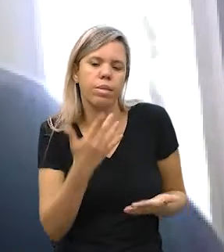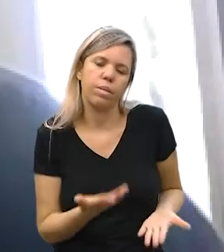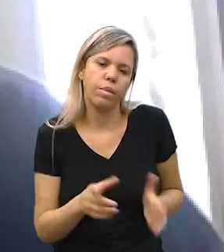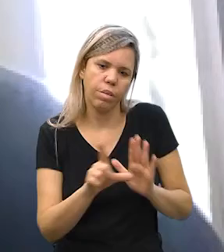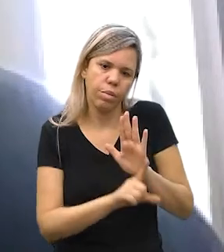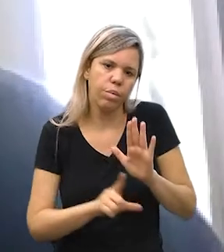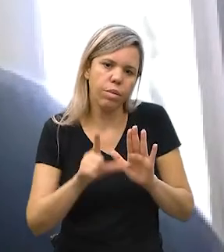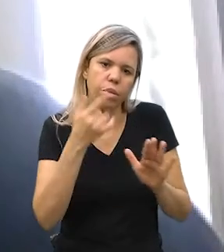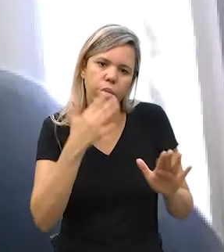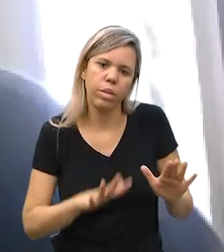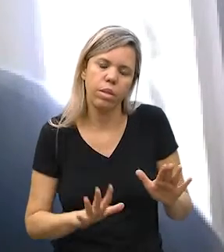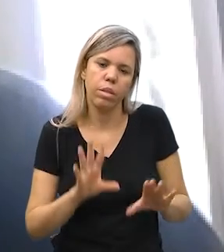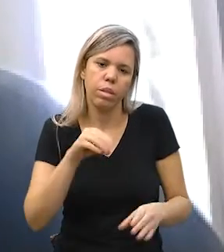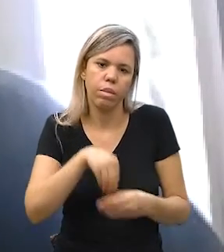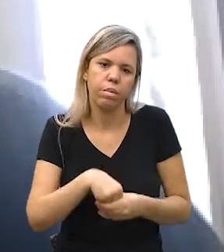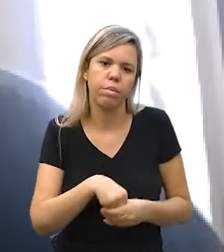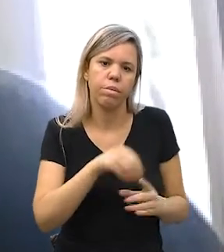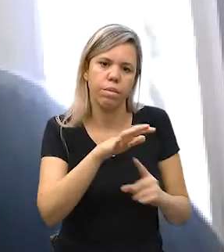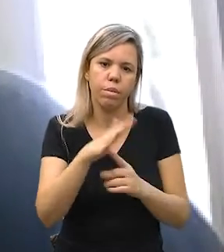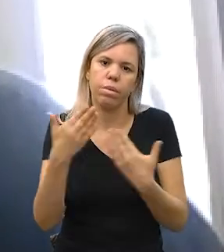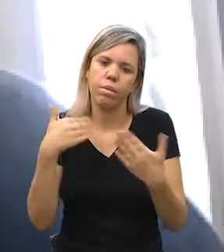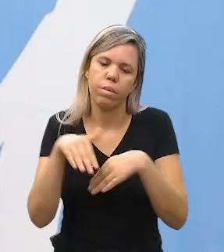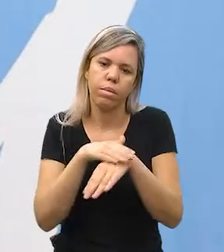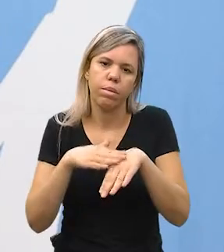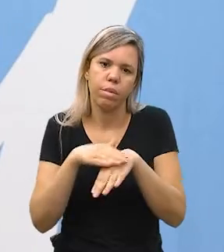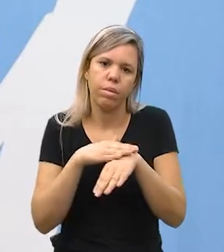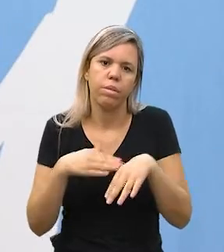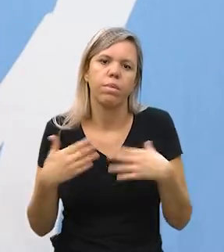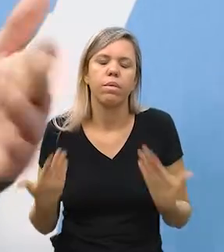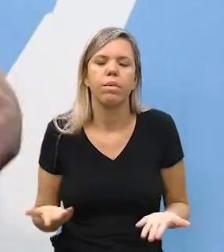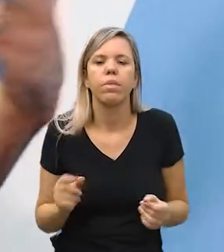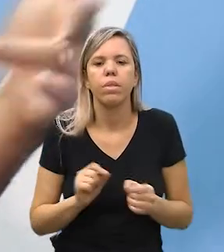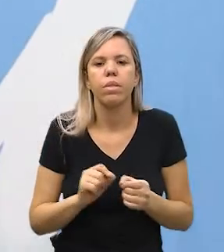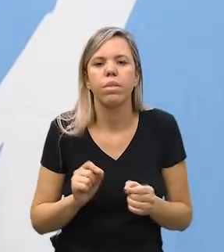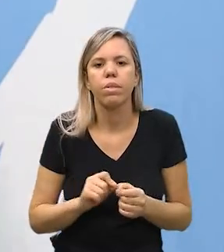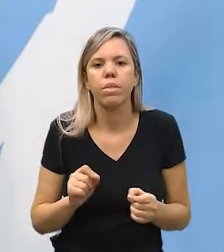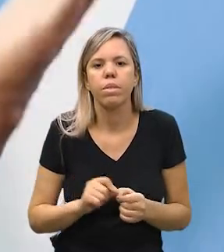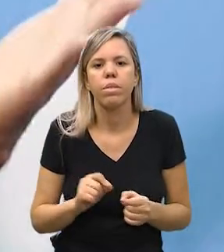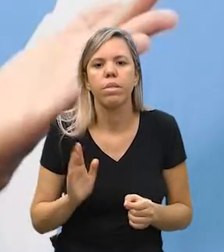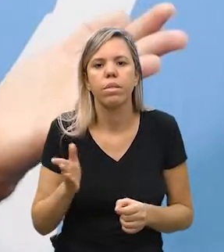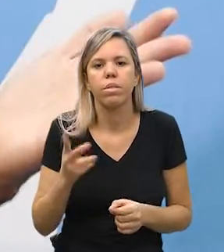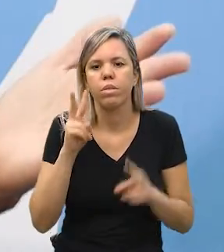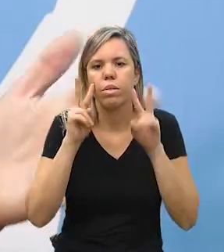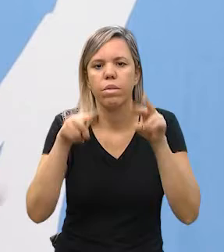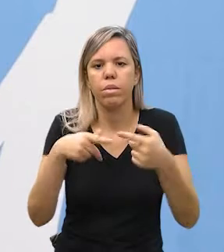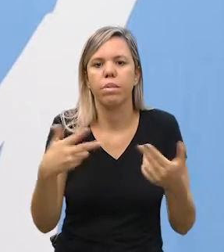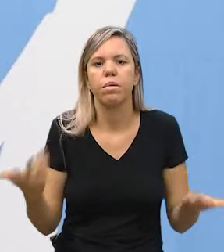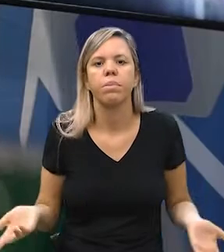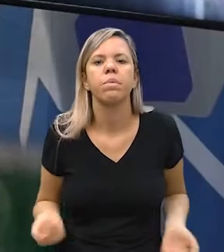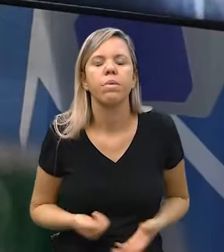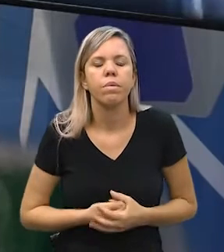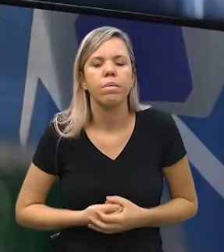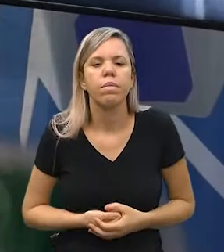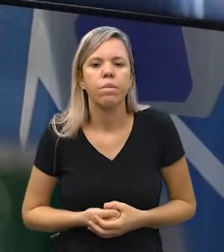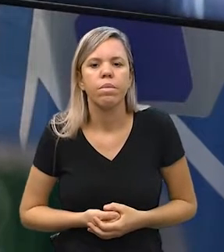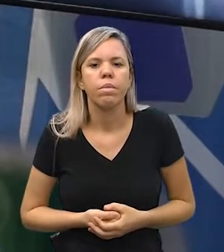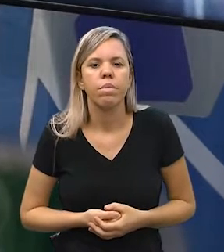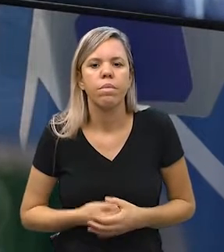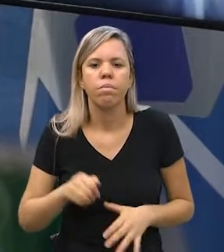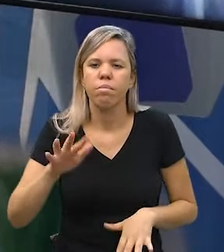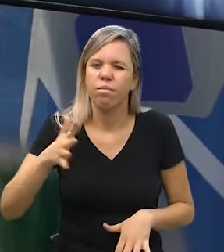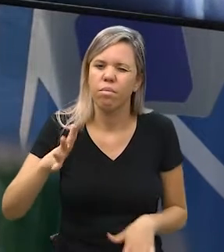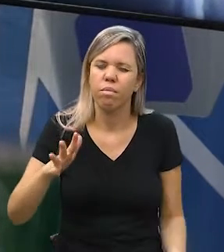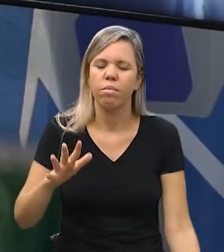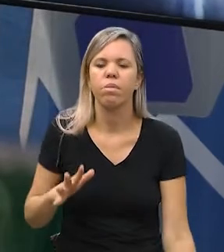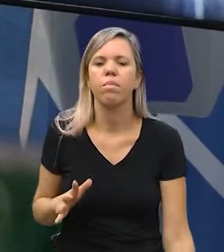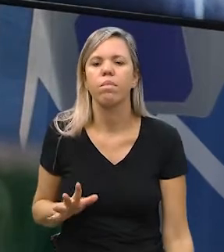da literatura infantil no meio da praça, conversando para fazer... Já tá vendo coisas, né? É mais ou menos